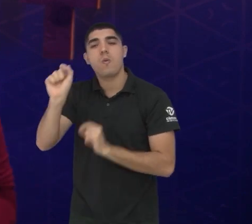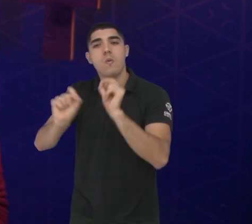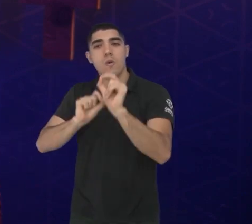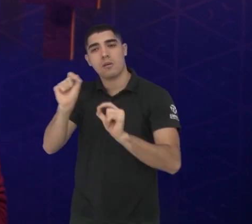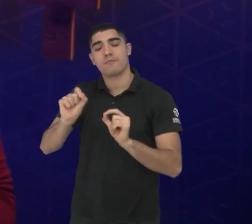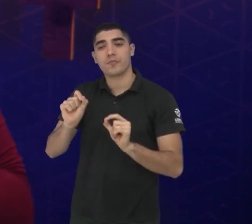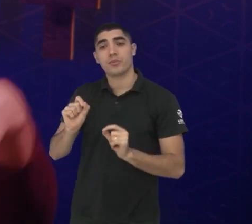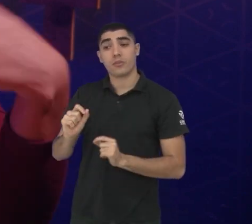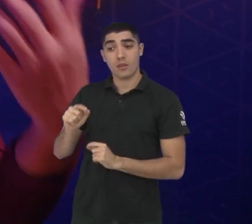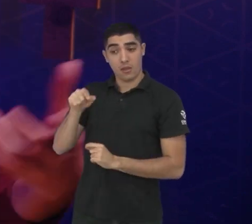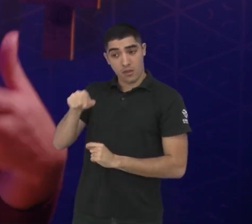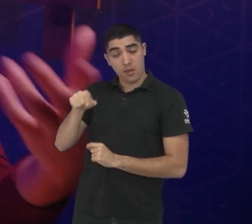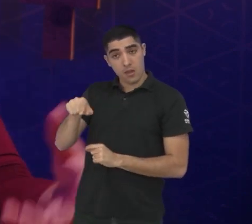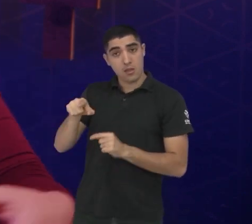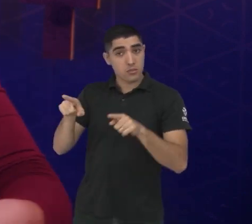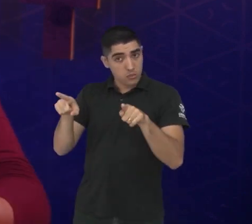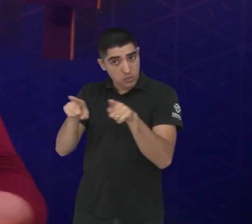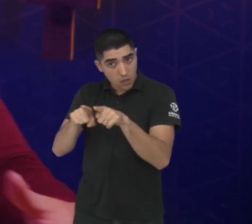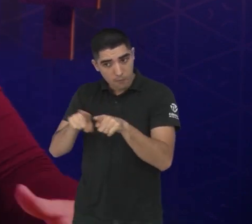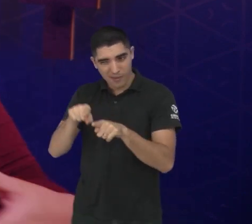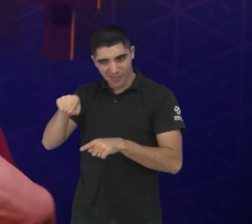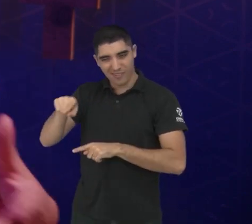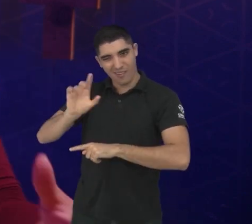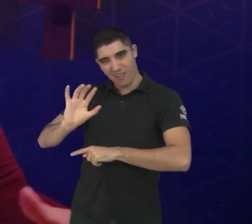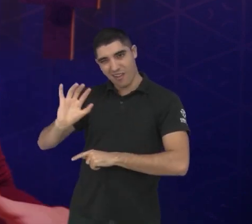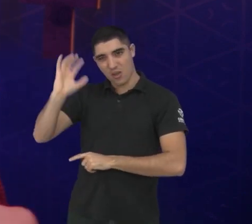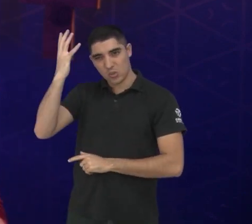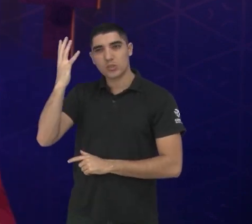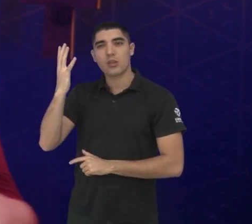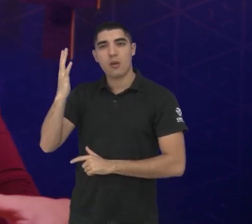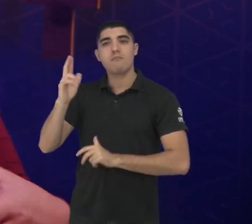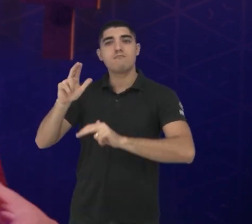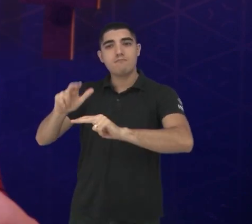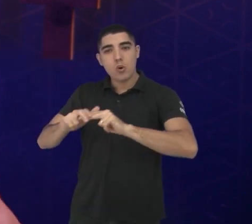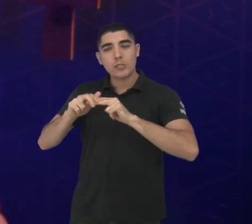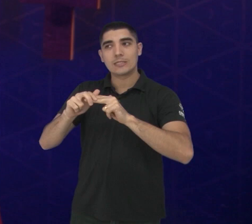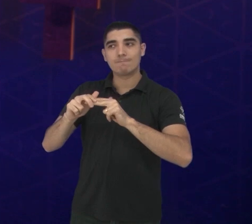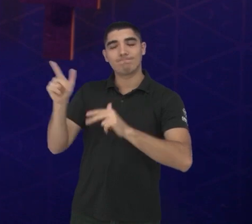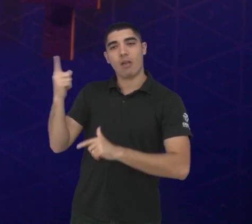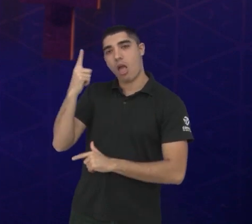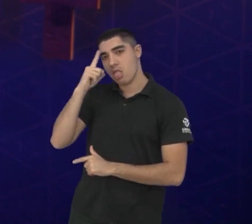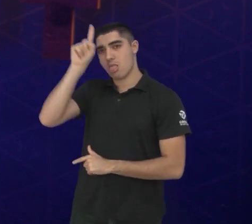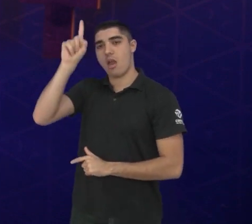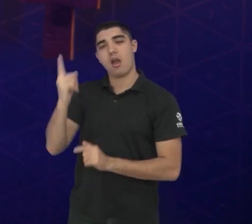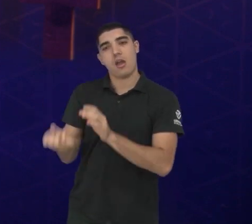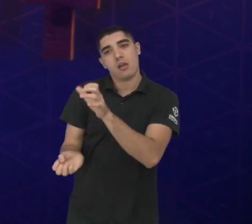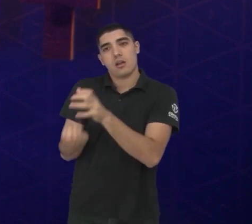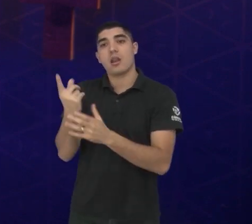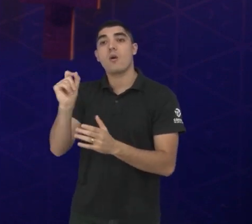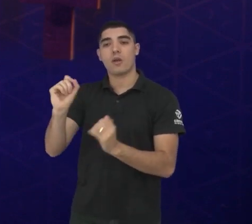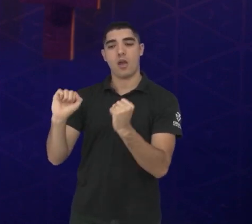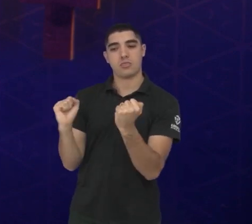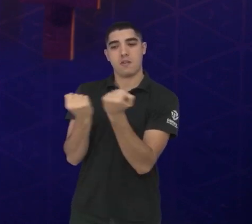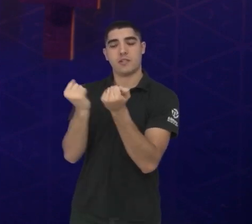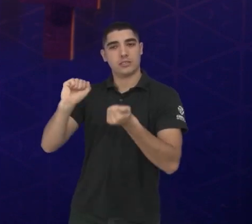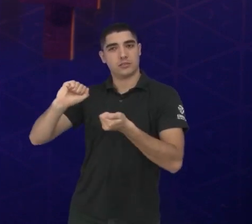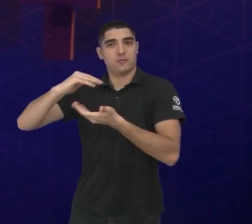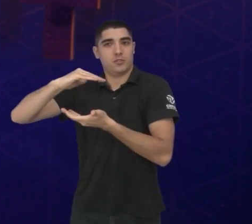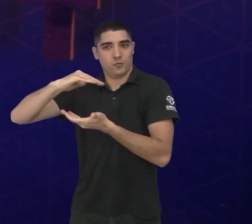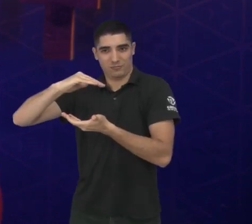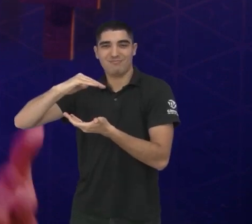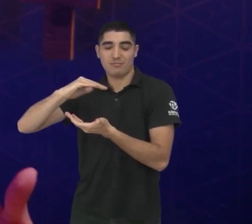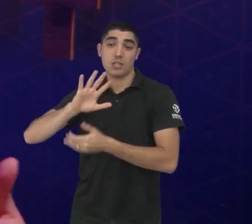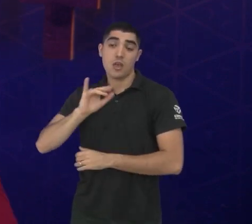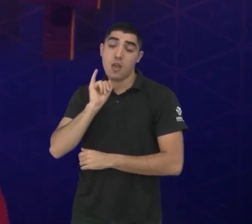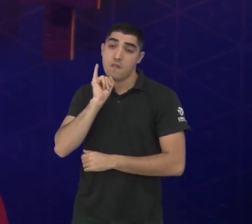dessa tragédia foi ela também que motivou, foi um dos motivos para se criar a Defesa Civil aqui no estado de São Paulo,